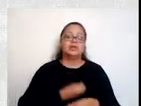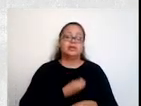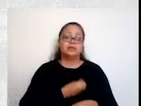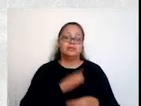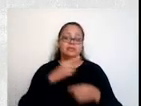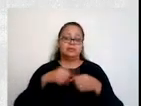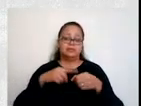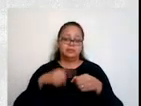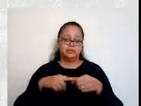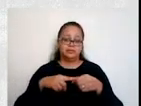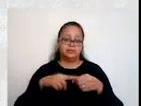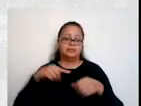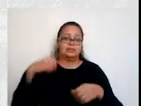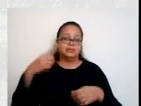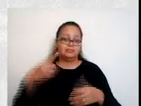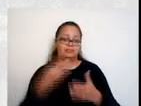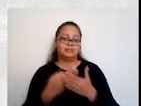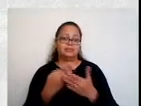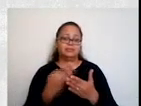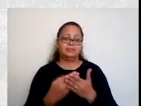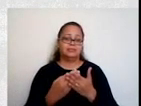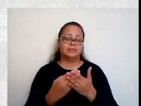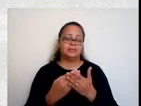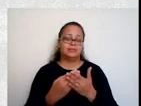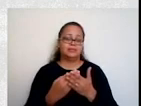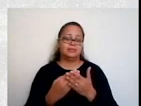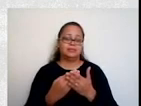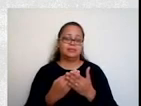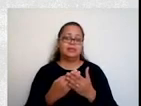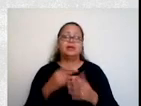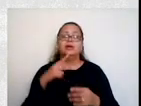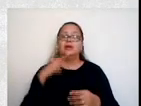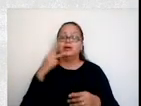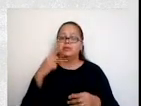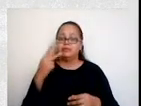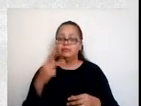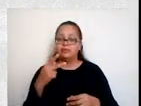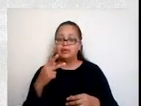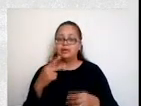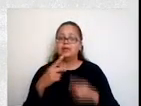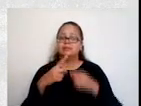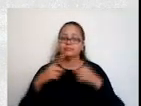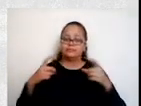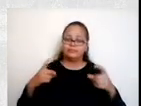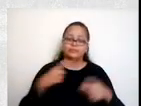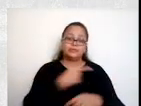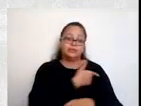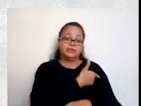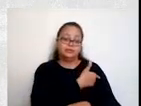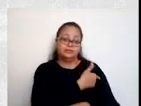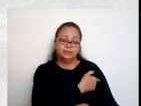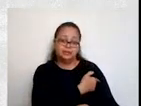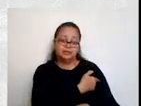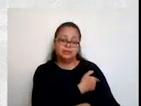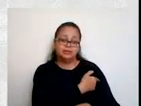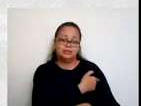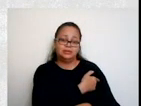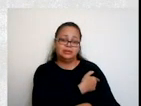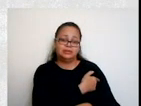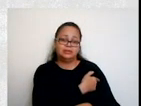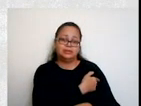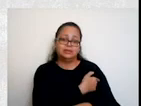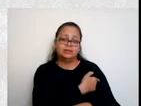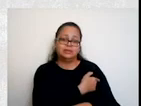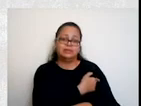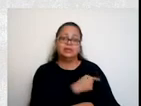cidades, assunto que continuaremos na próxima aula. Tá? Então vamos falar sobre assuntos como a revolta da vacina e sobre